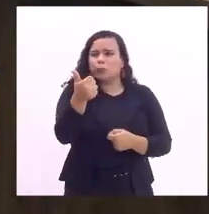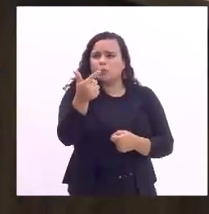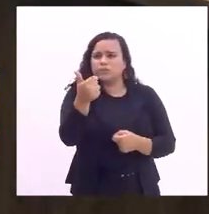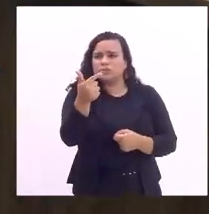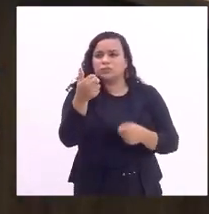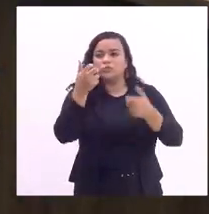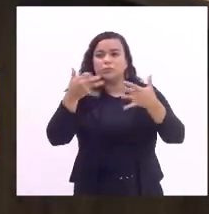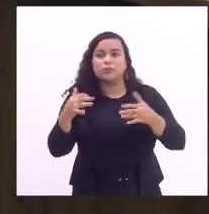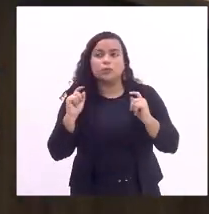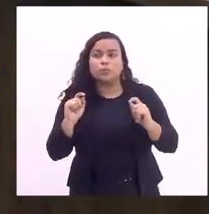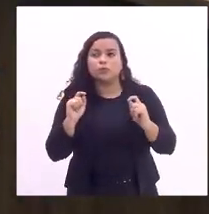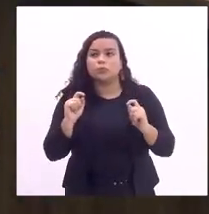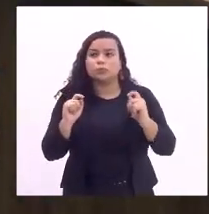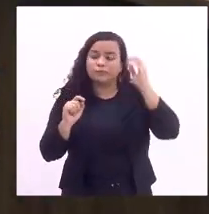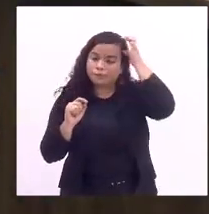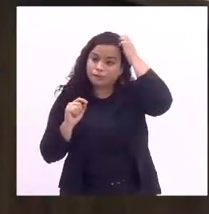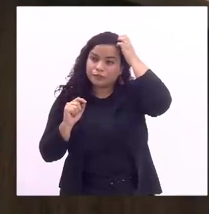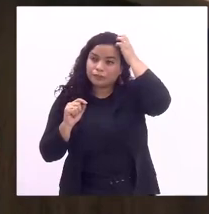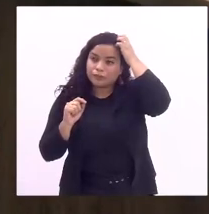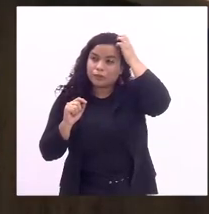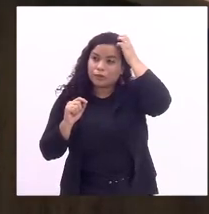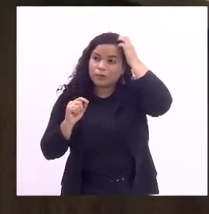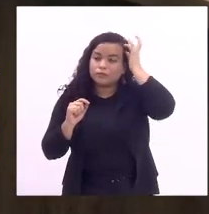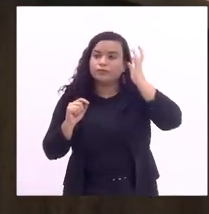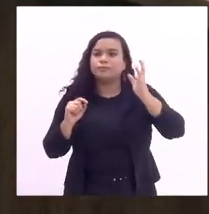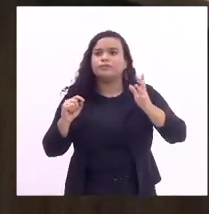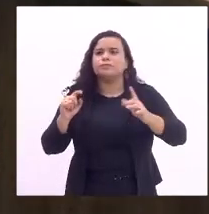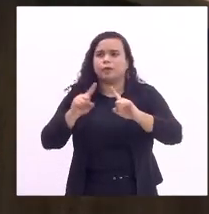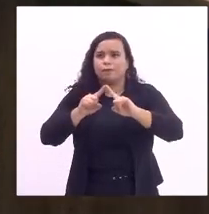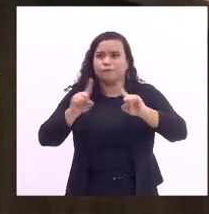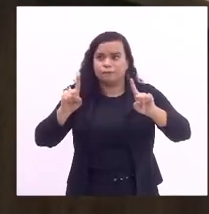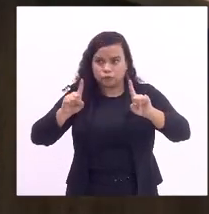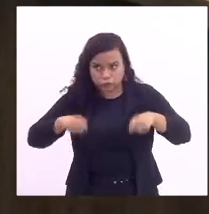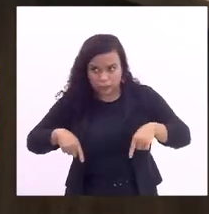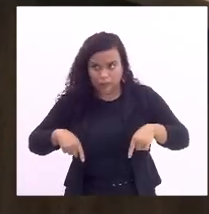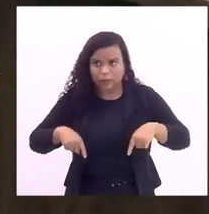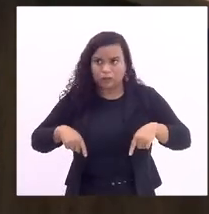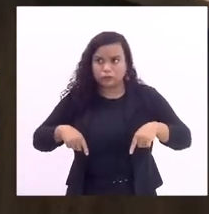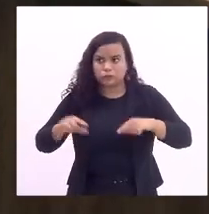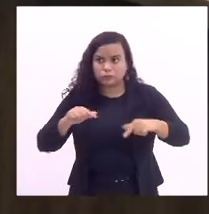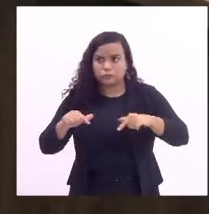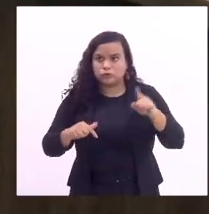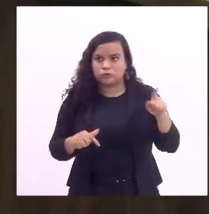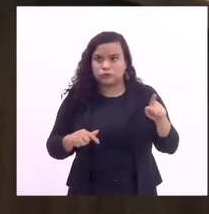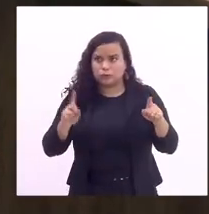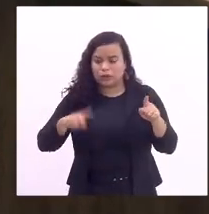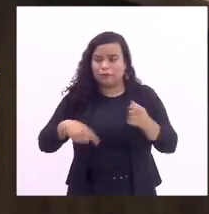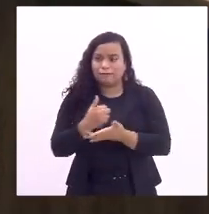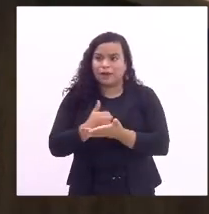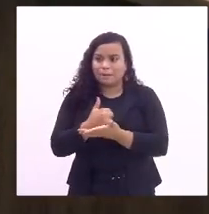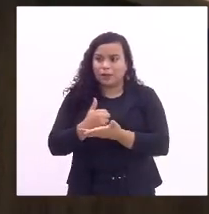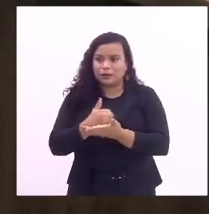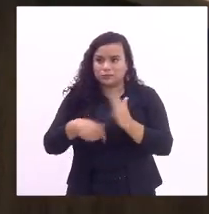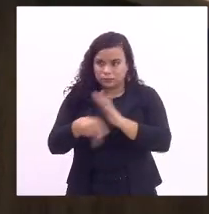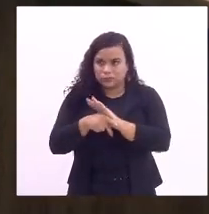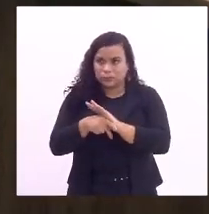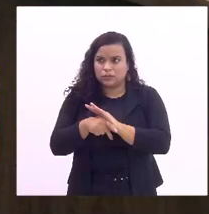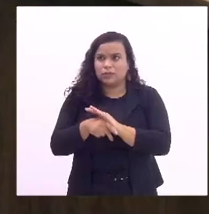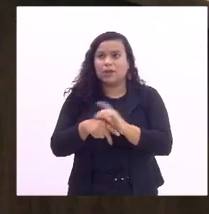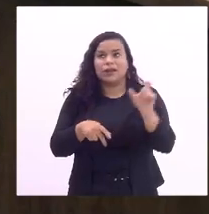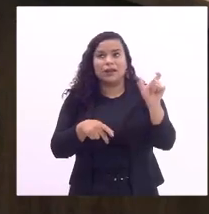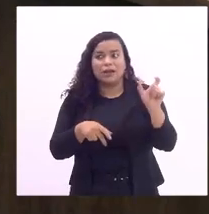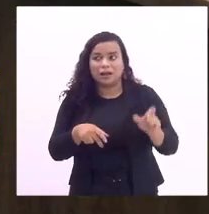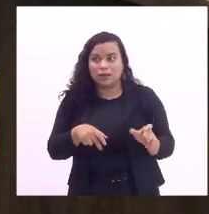fala o seguinte: o funcionário que está lá, que é o funcionário da farmácia, é que